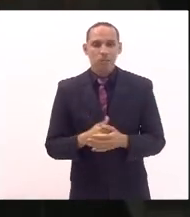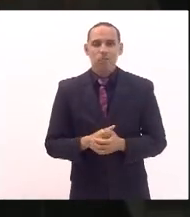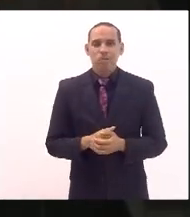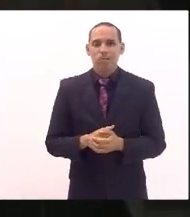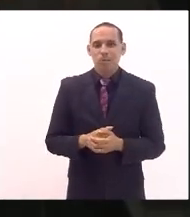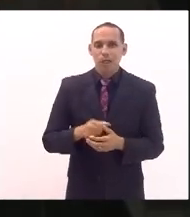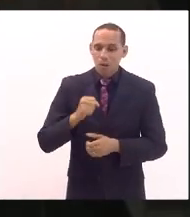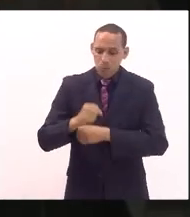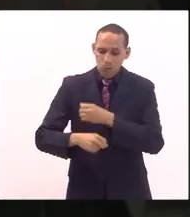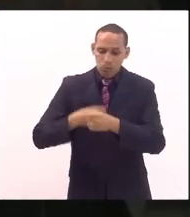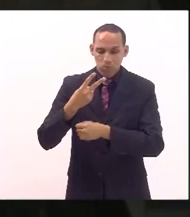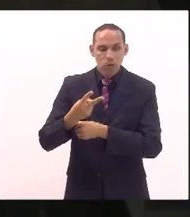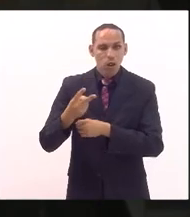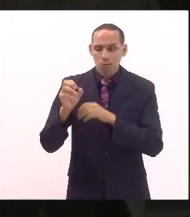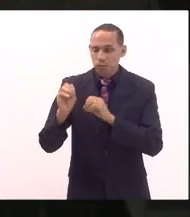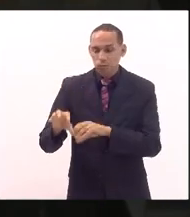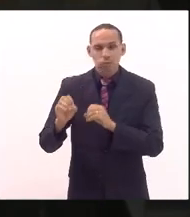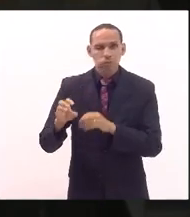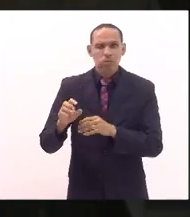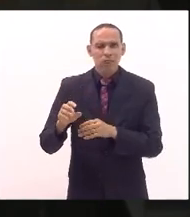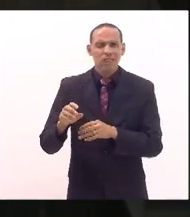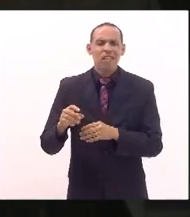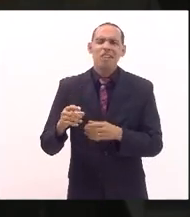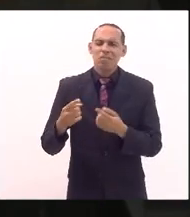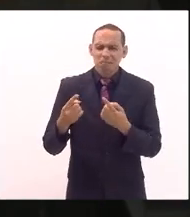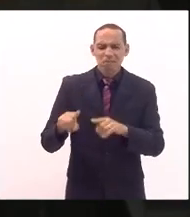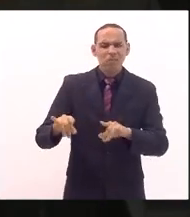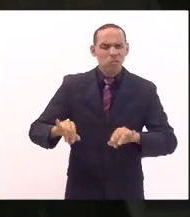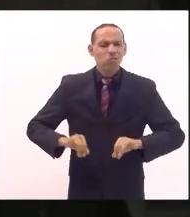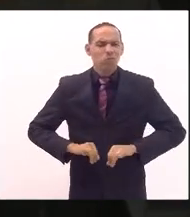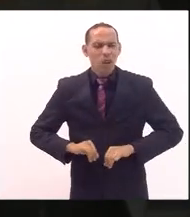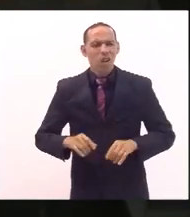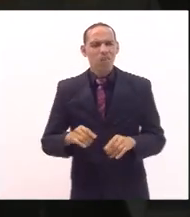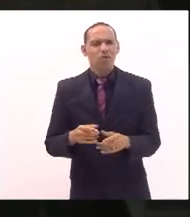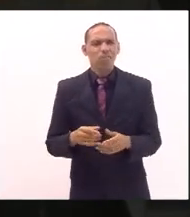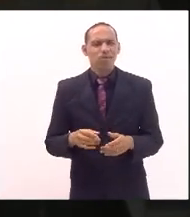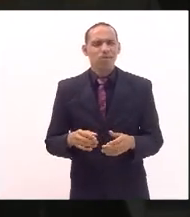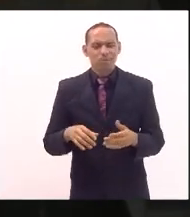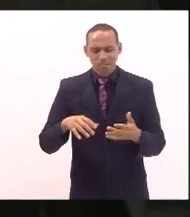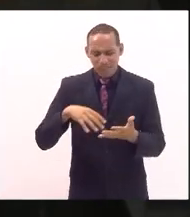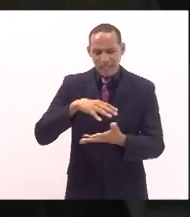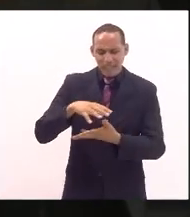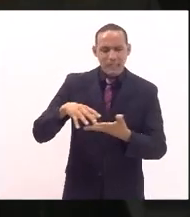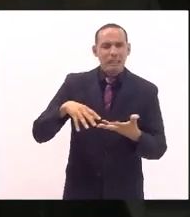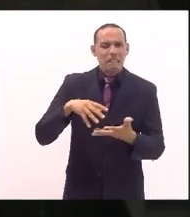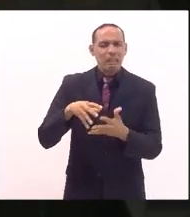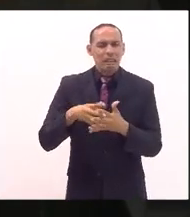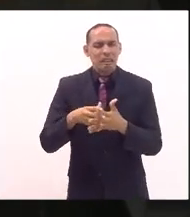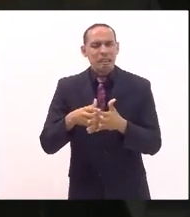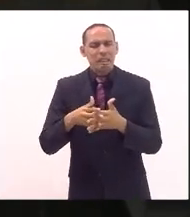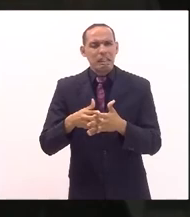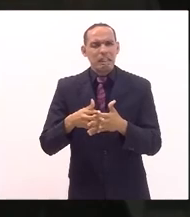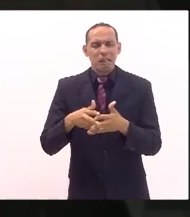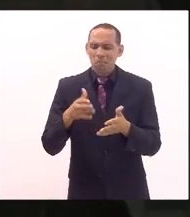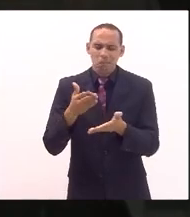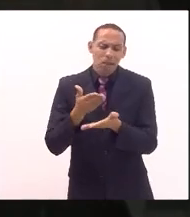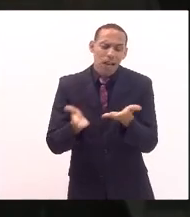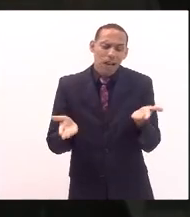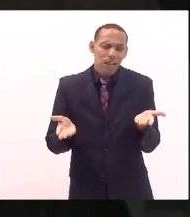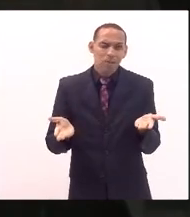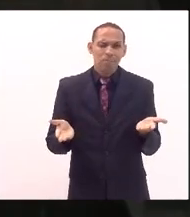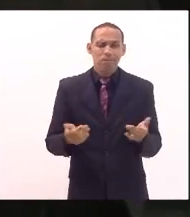letivos duramente afetados perturbados comprometidos senão perdidos